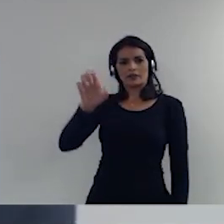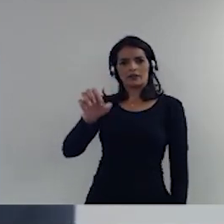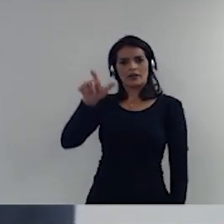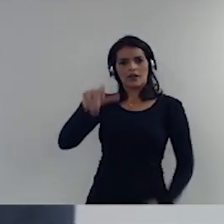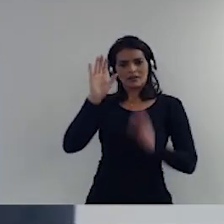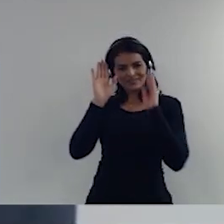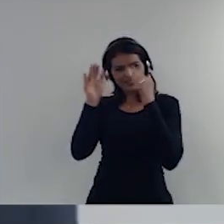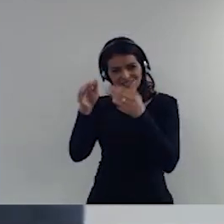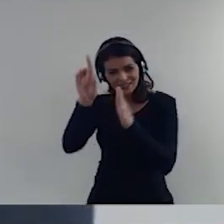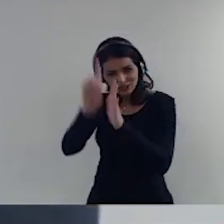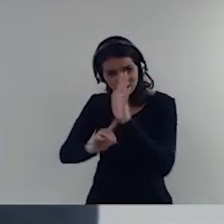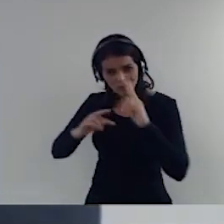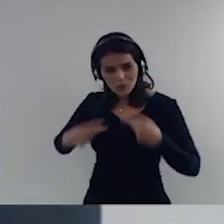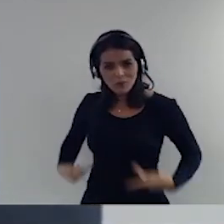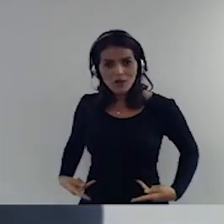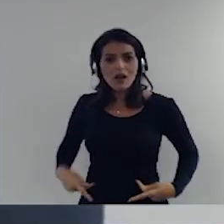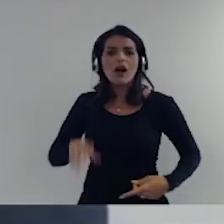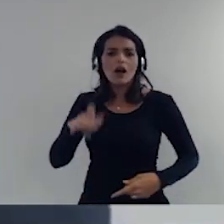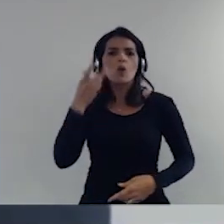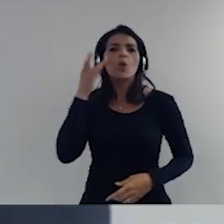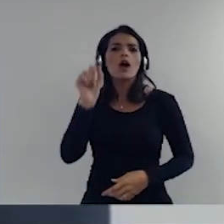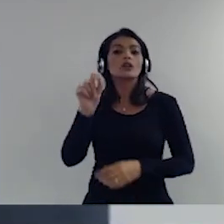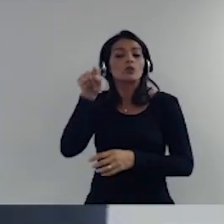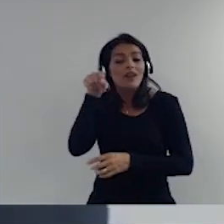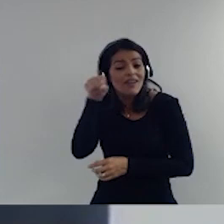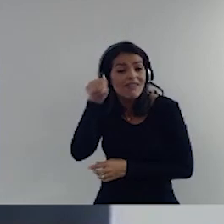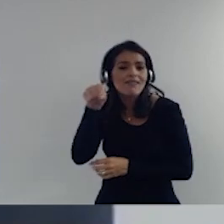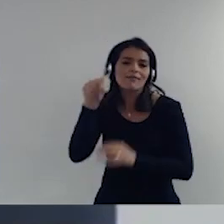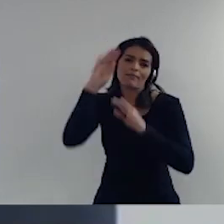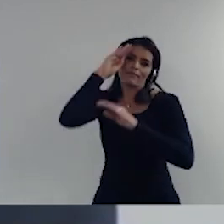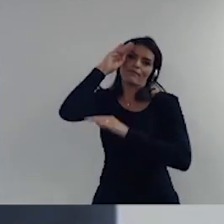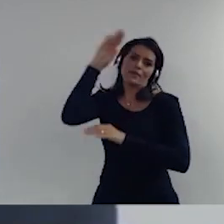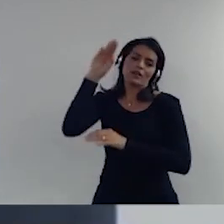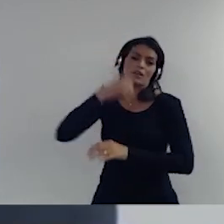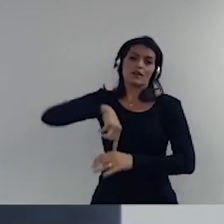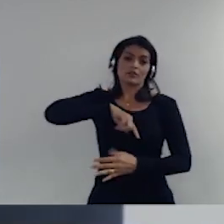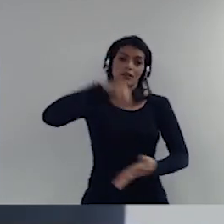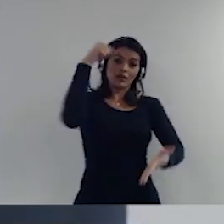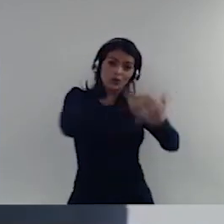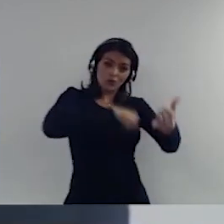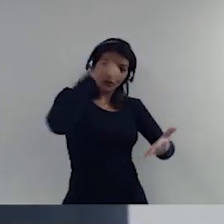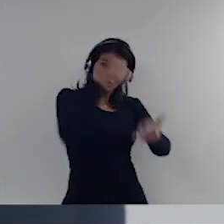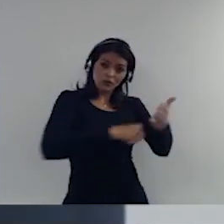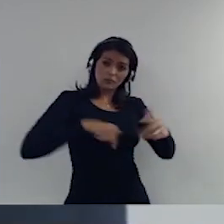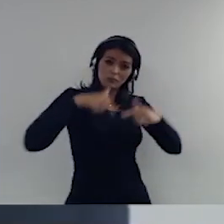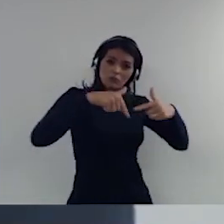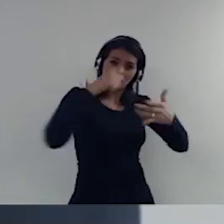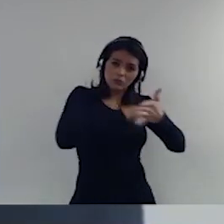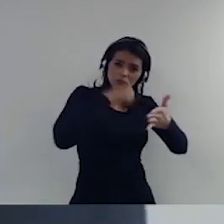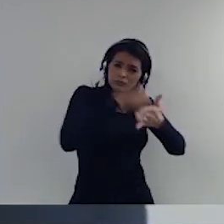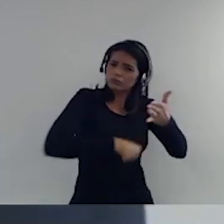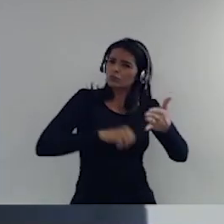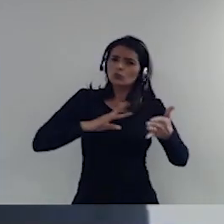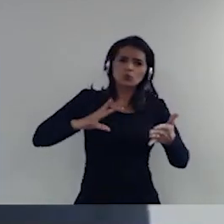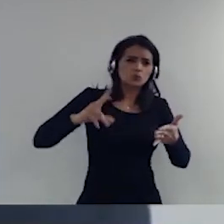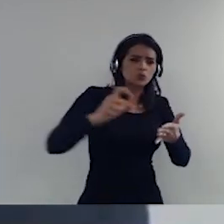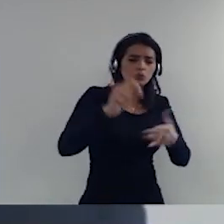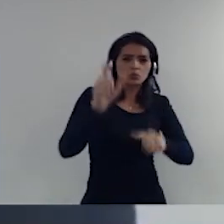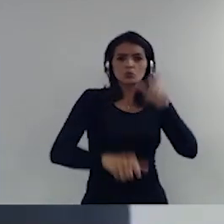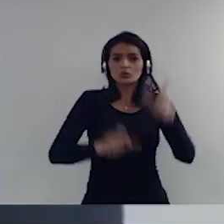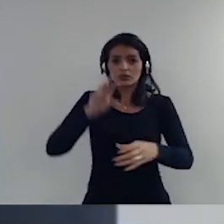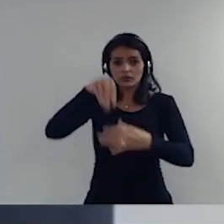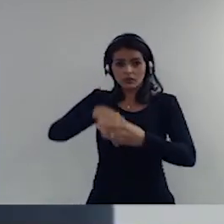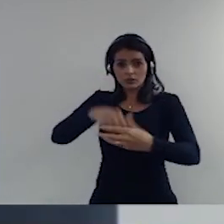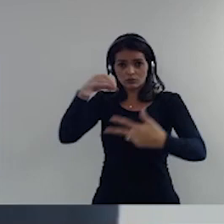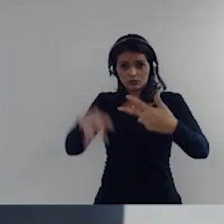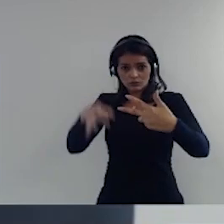dos direitos humanos, e aí eu acho que esse que é o ponto, é a gente batalhar para que todos os atores do sistema